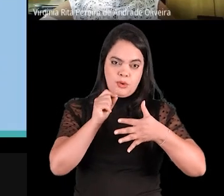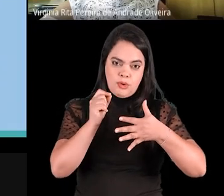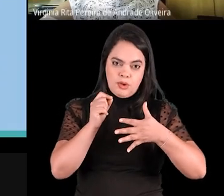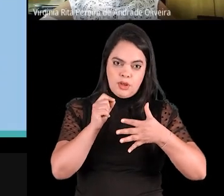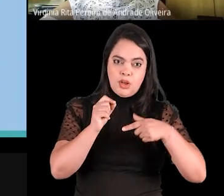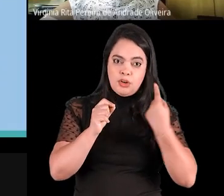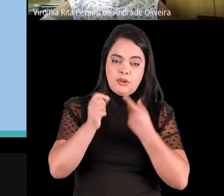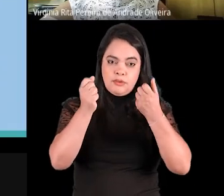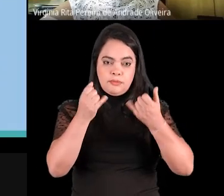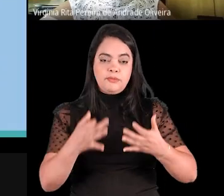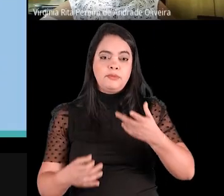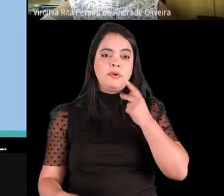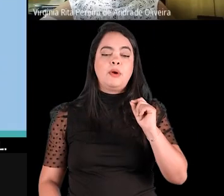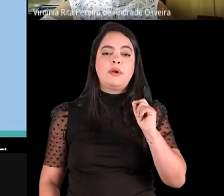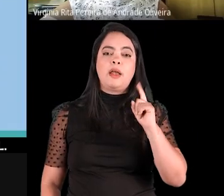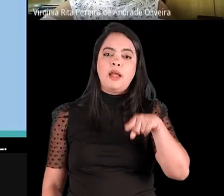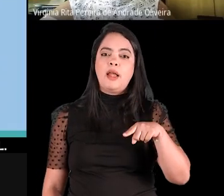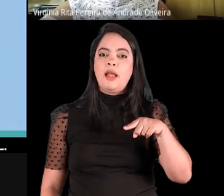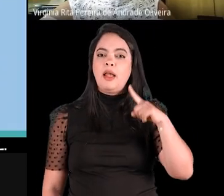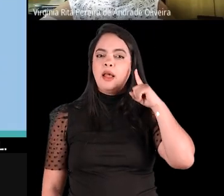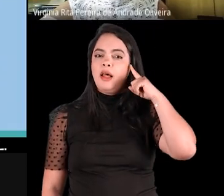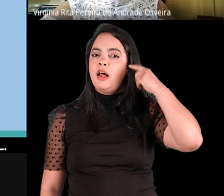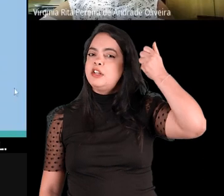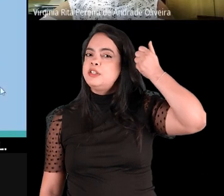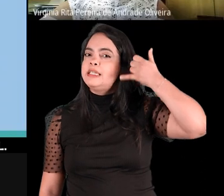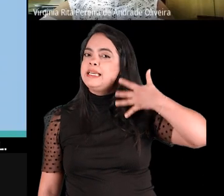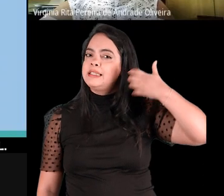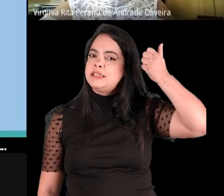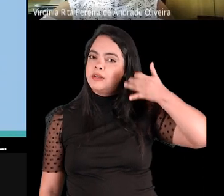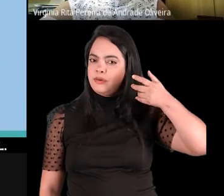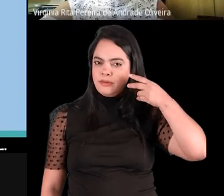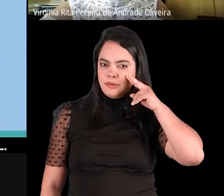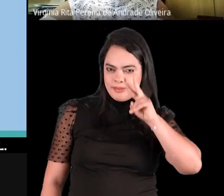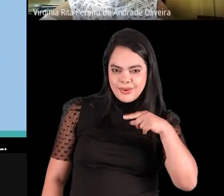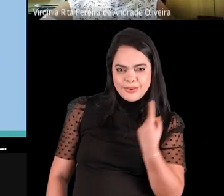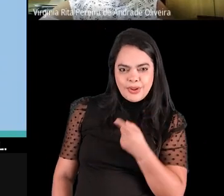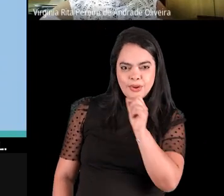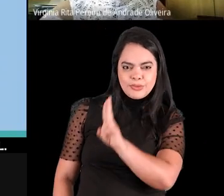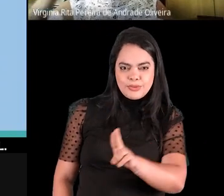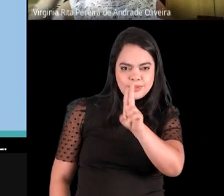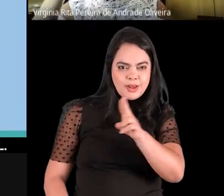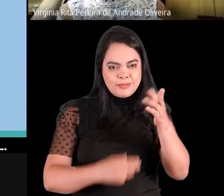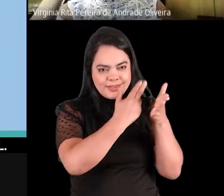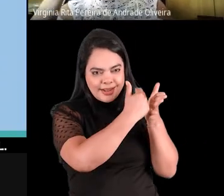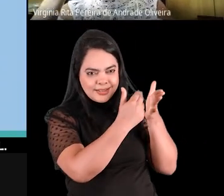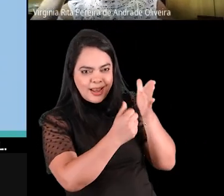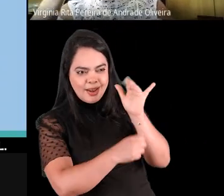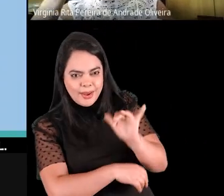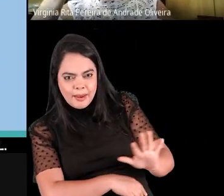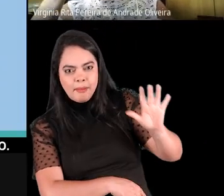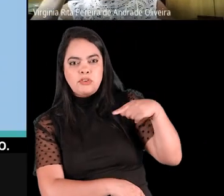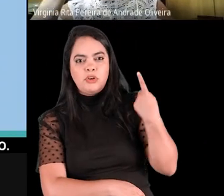vocês é a questão da descrição. Vocês viram que em todas as imagens, né, que nós utilizamos, nós fizemos a descrição de todo esse